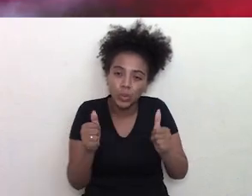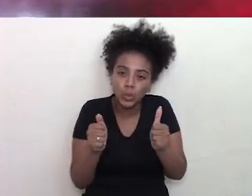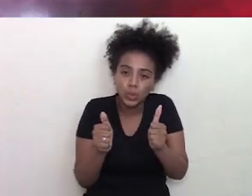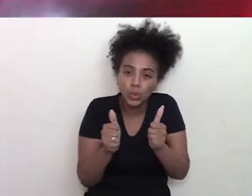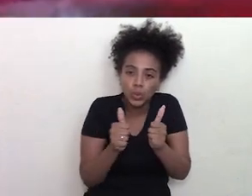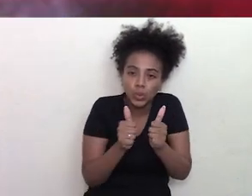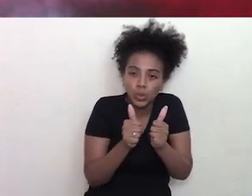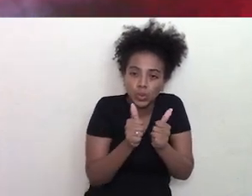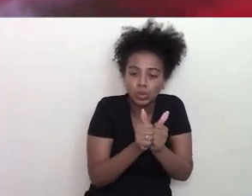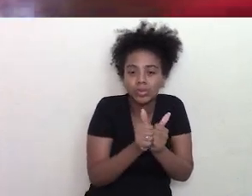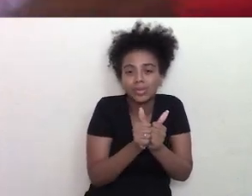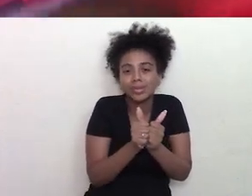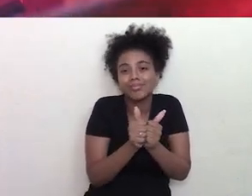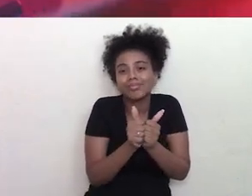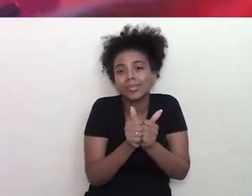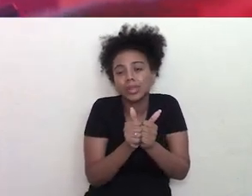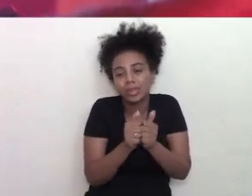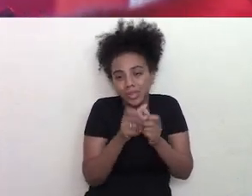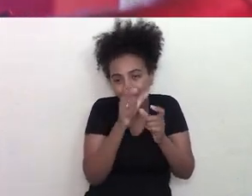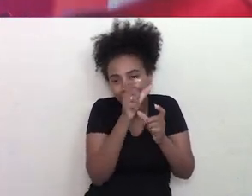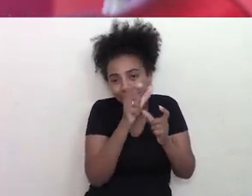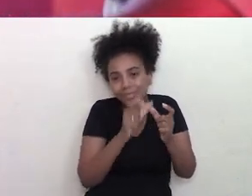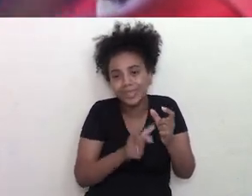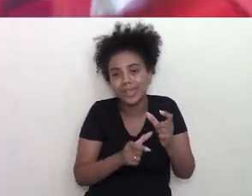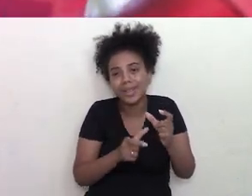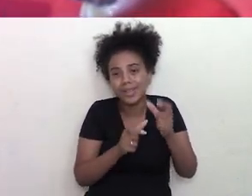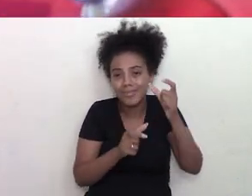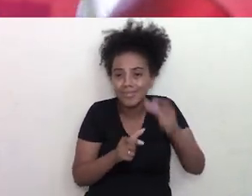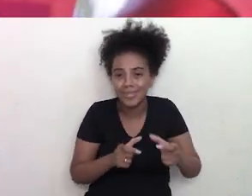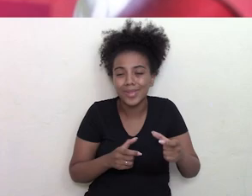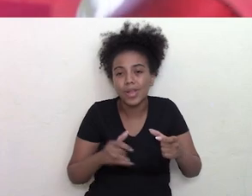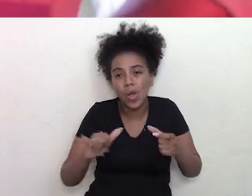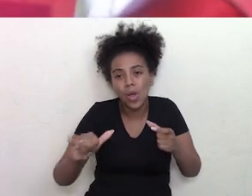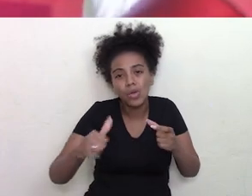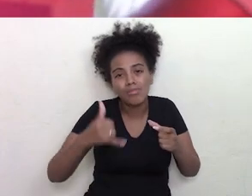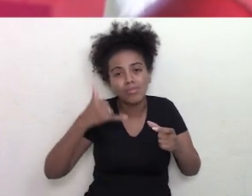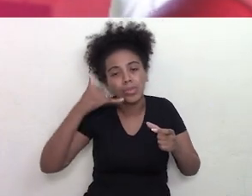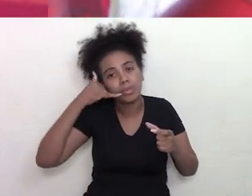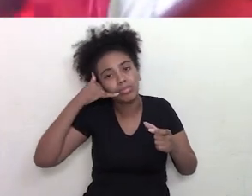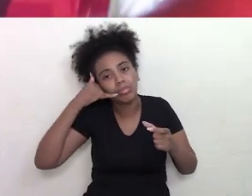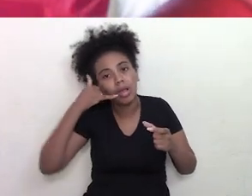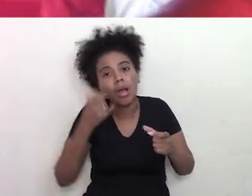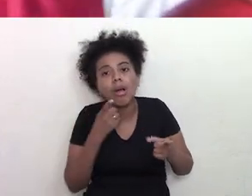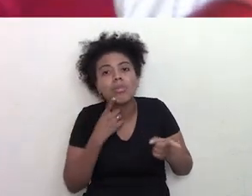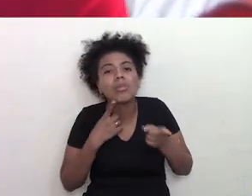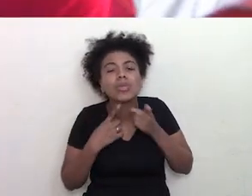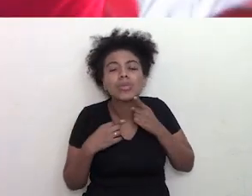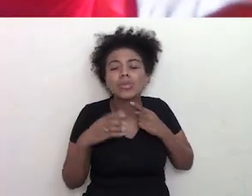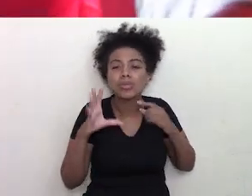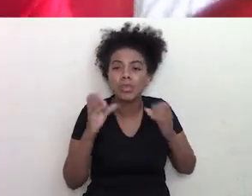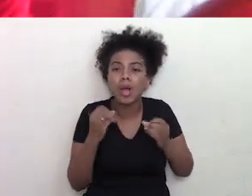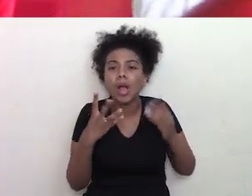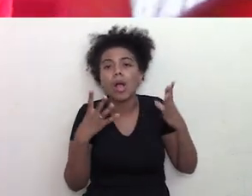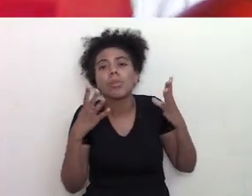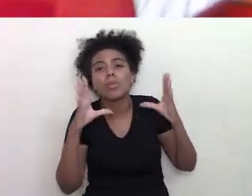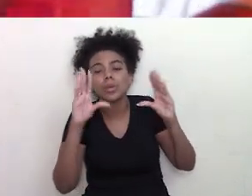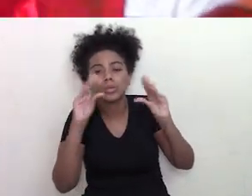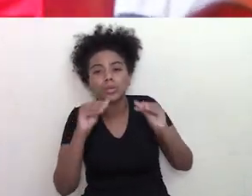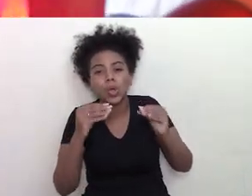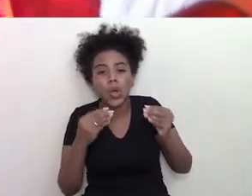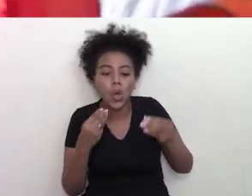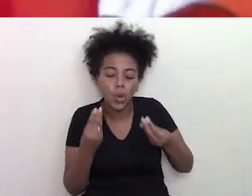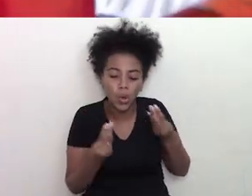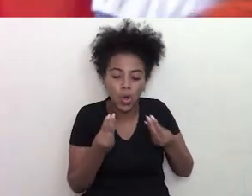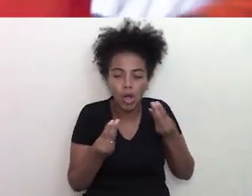completar, estar com você. E não liga nem pra desejar uma boa noite, saber como está. Por isso